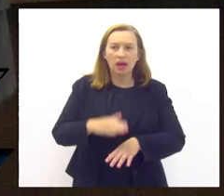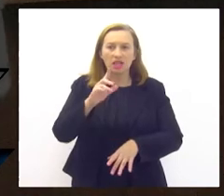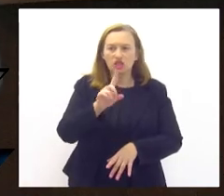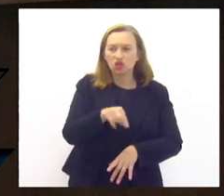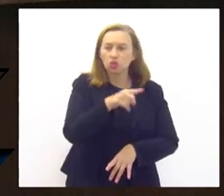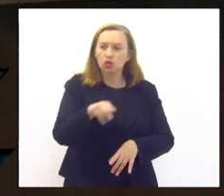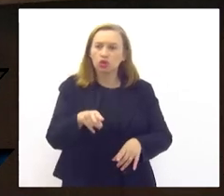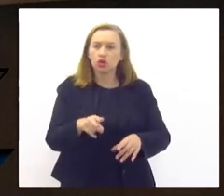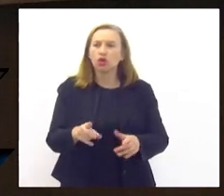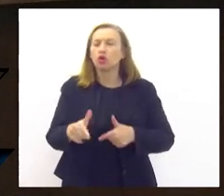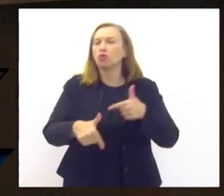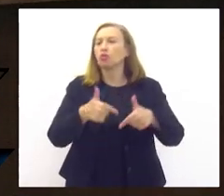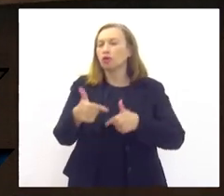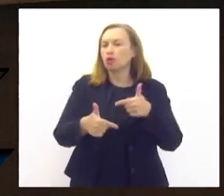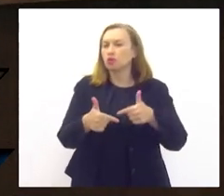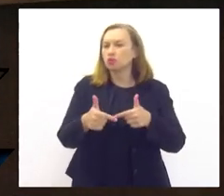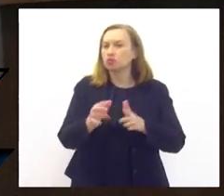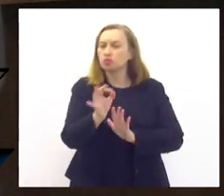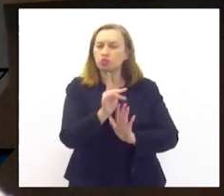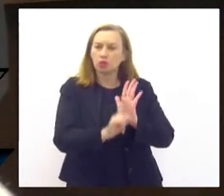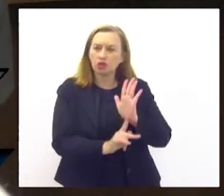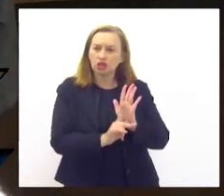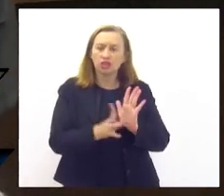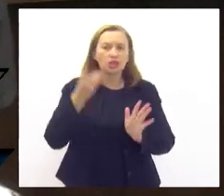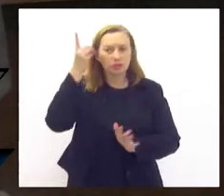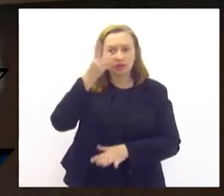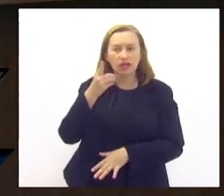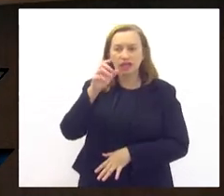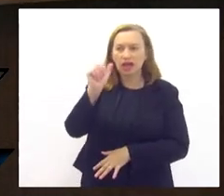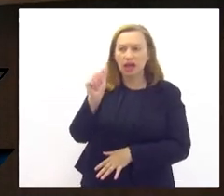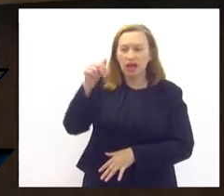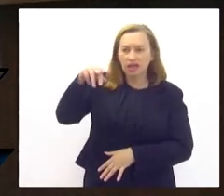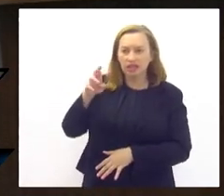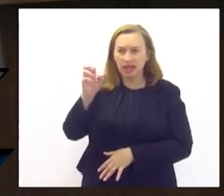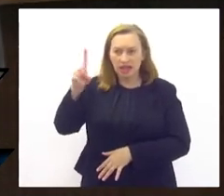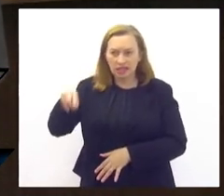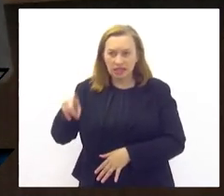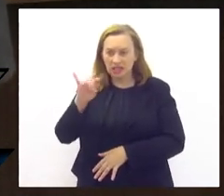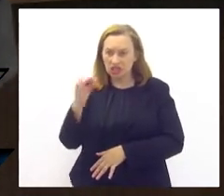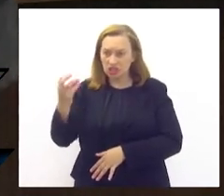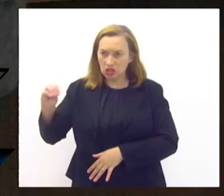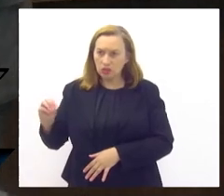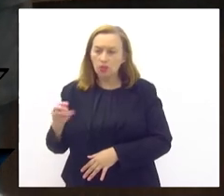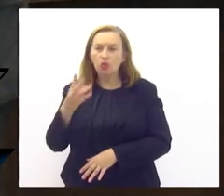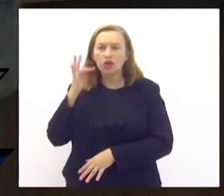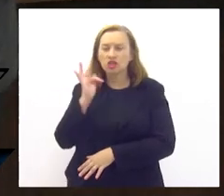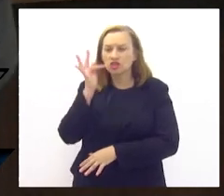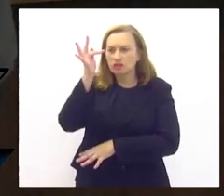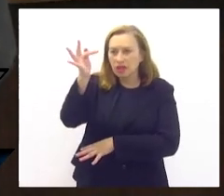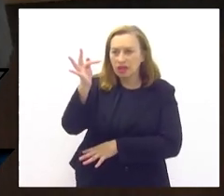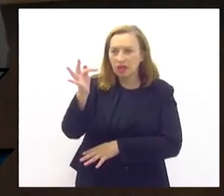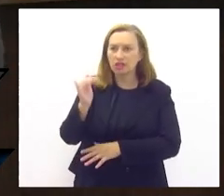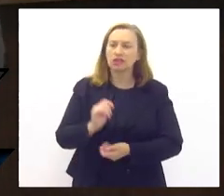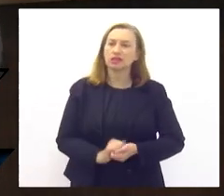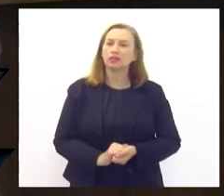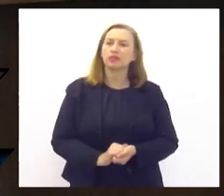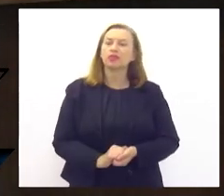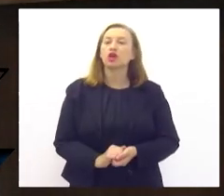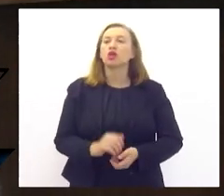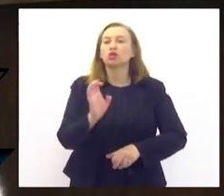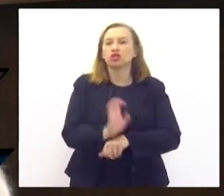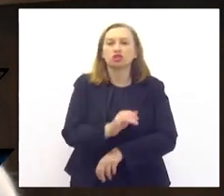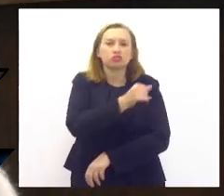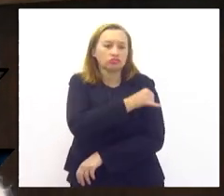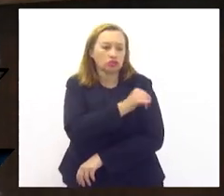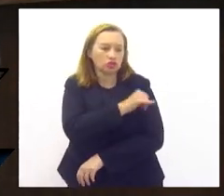o projeto do deputado Vinícius Cozzolino, do deputado Andrezinho Siciliano, traz um pouco mais de esperança aquilo do, que o Estado do Rio